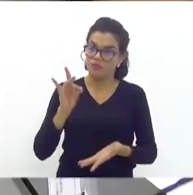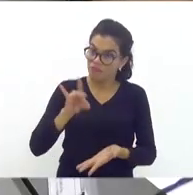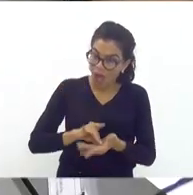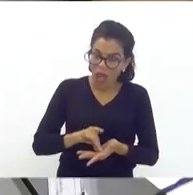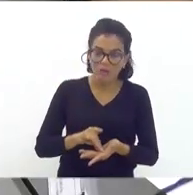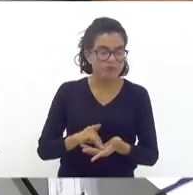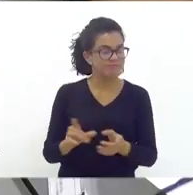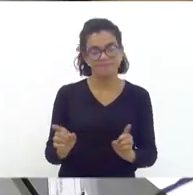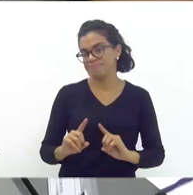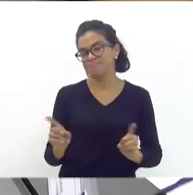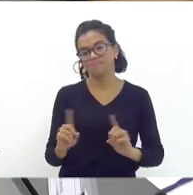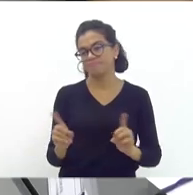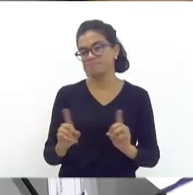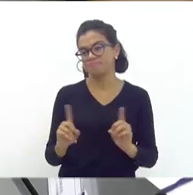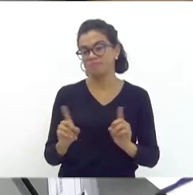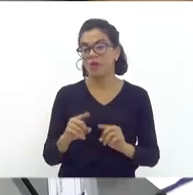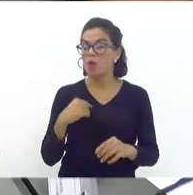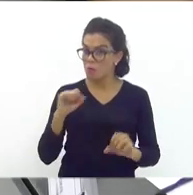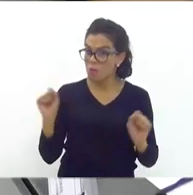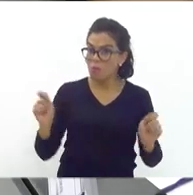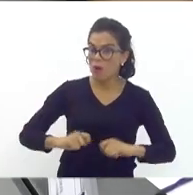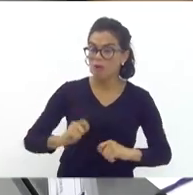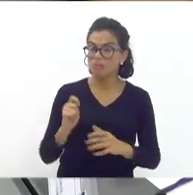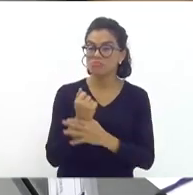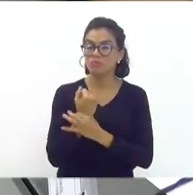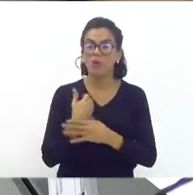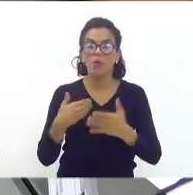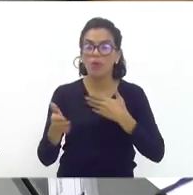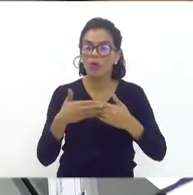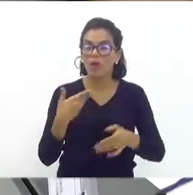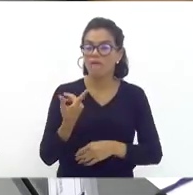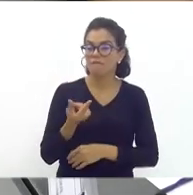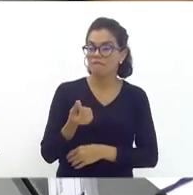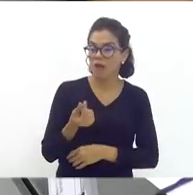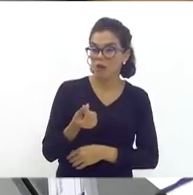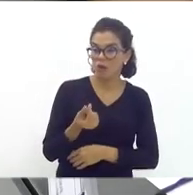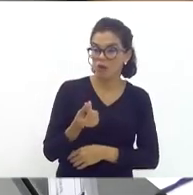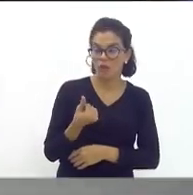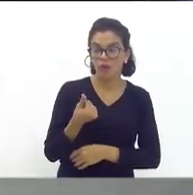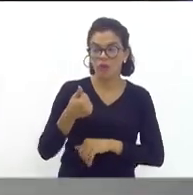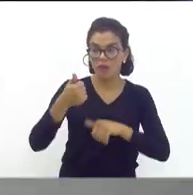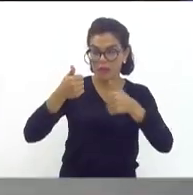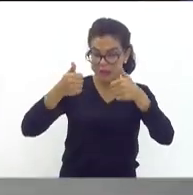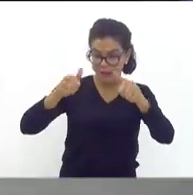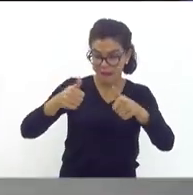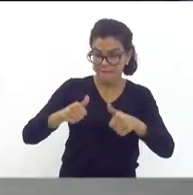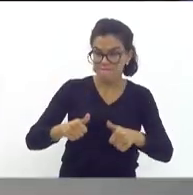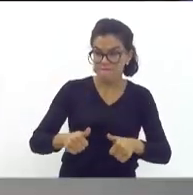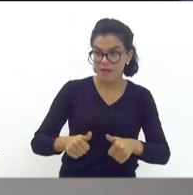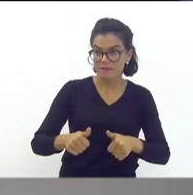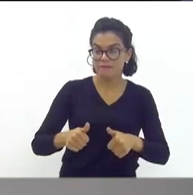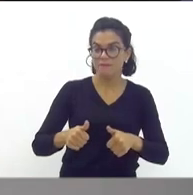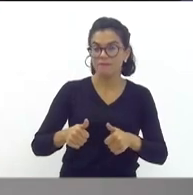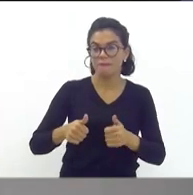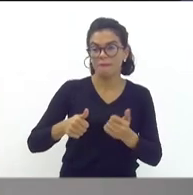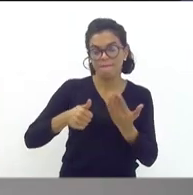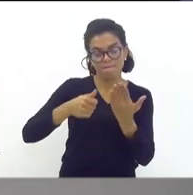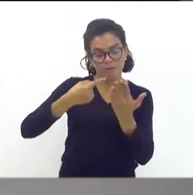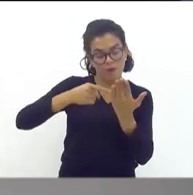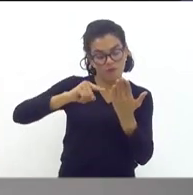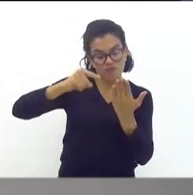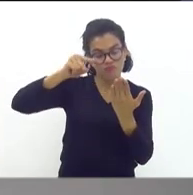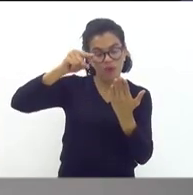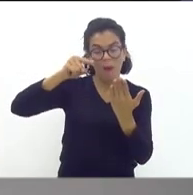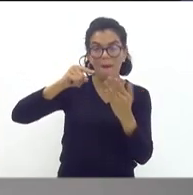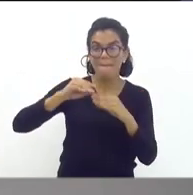concreto não o que eu posso garantir é o seguinte qualquer valor que se verifique numa revisão ou para mais